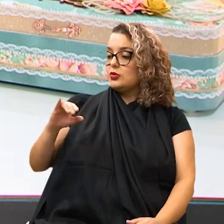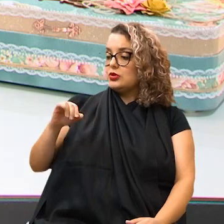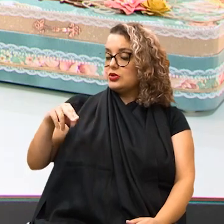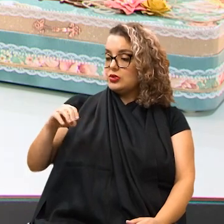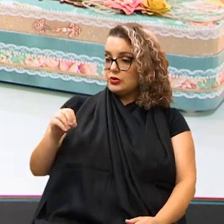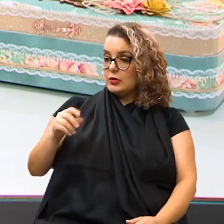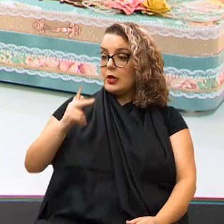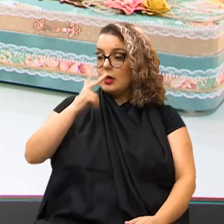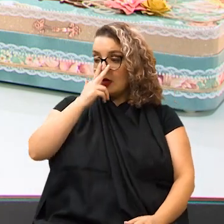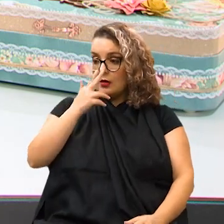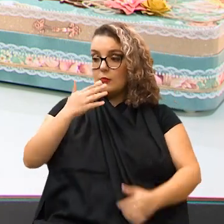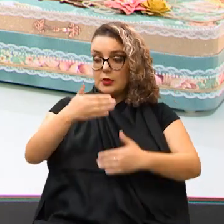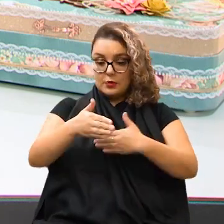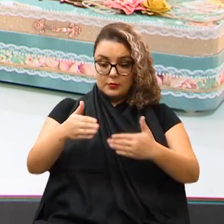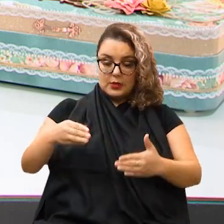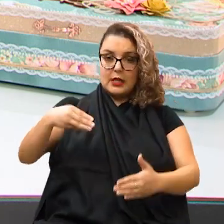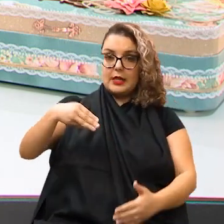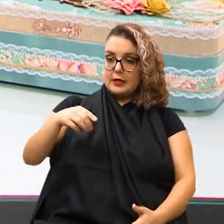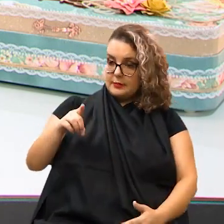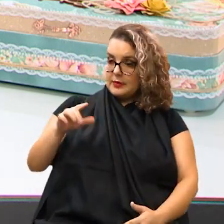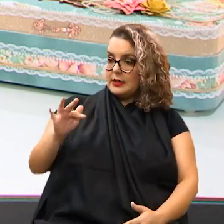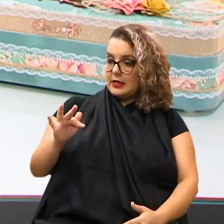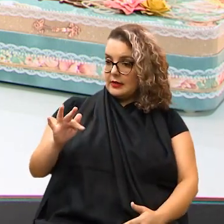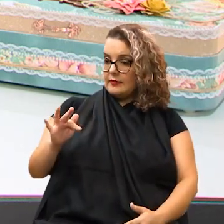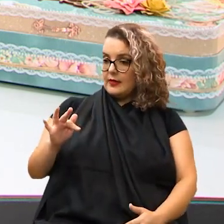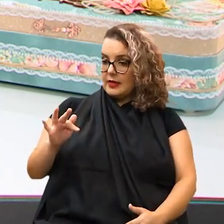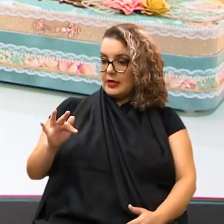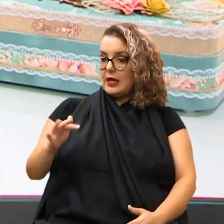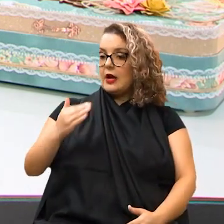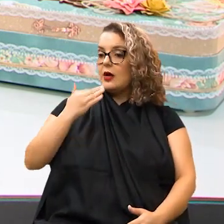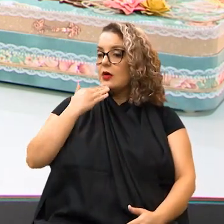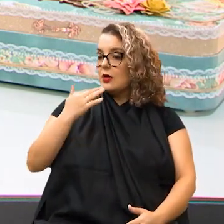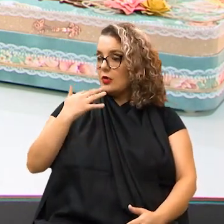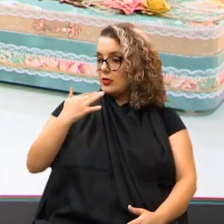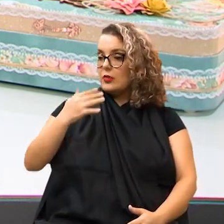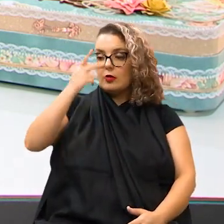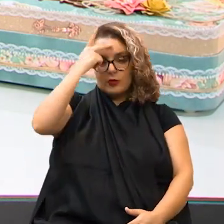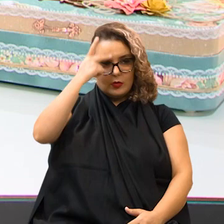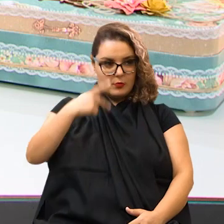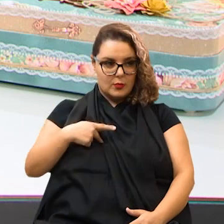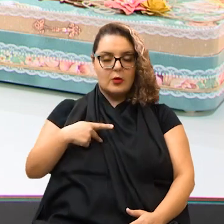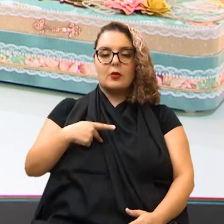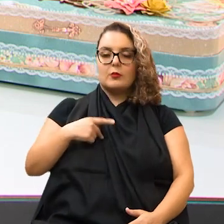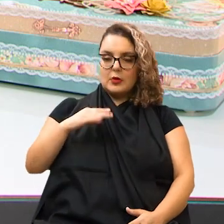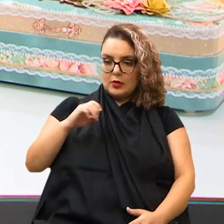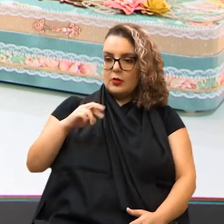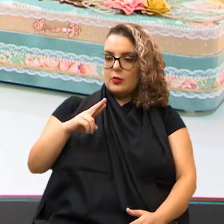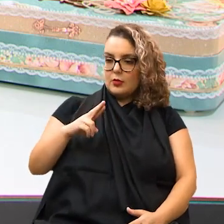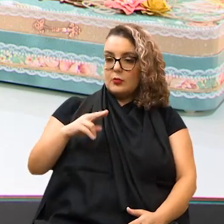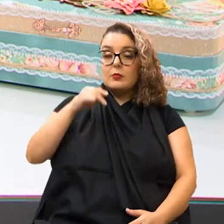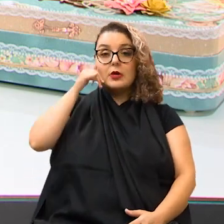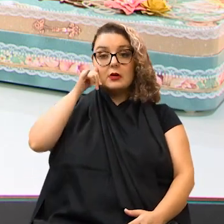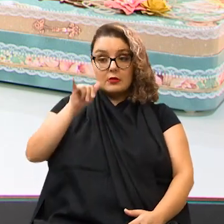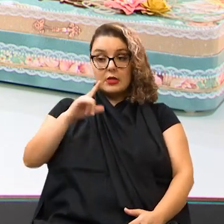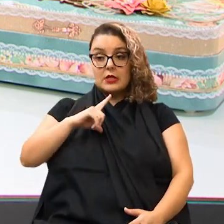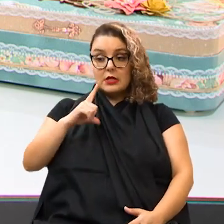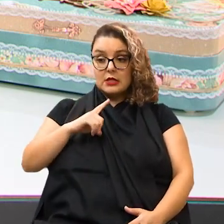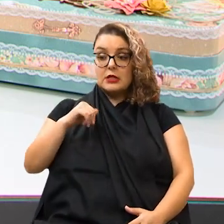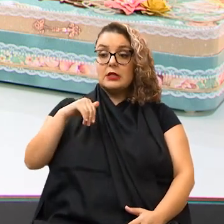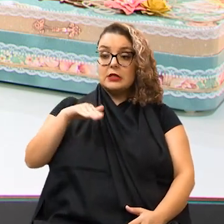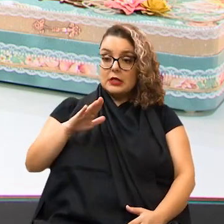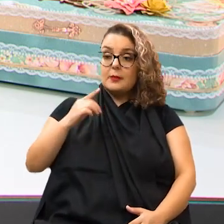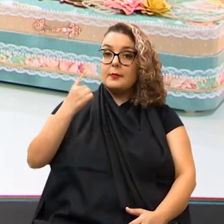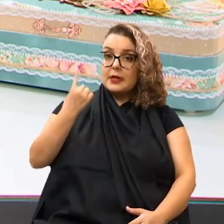cor similar da caixa MDF, você está selando com a cor... Com a própria cor. Com a própria cor. Para evitar que a gente